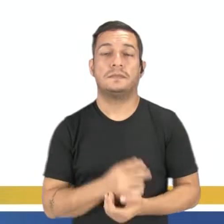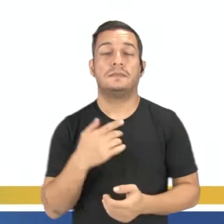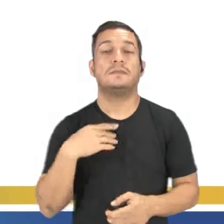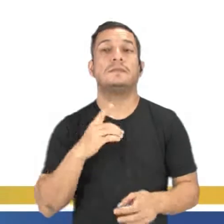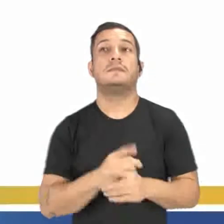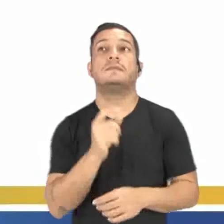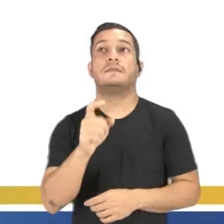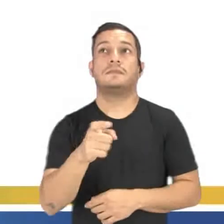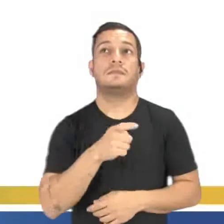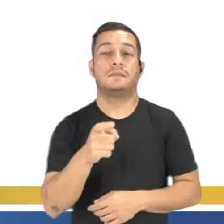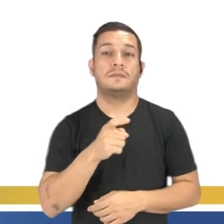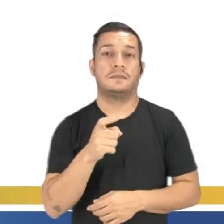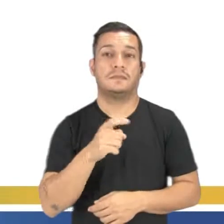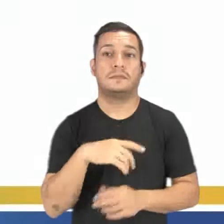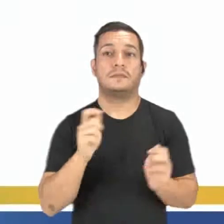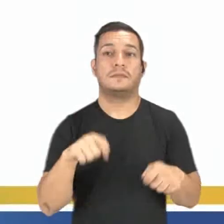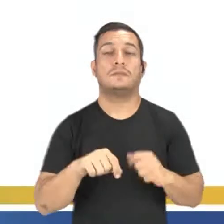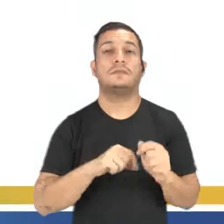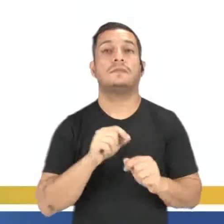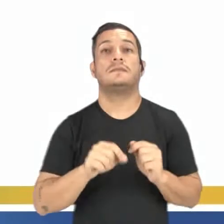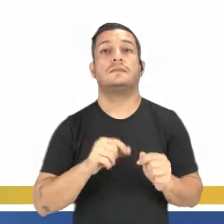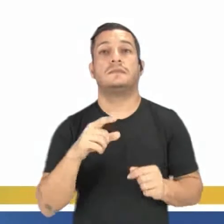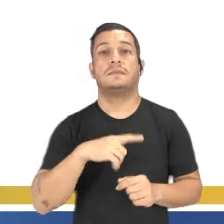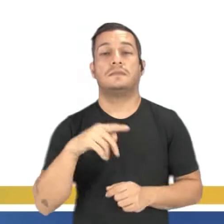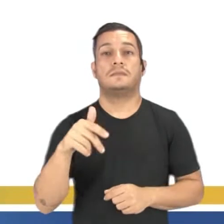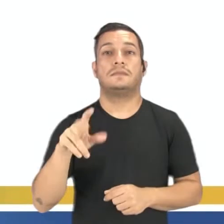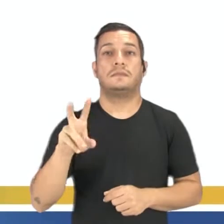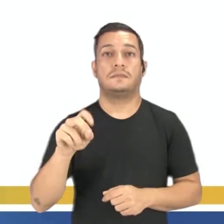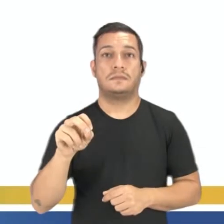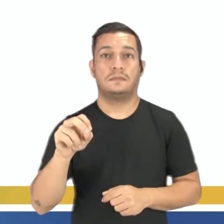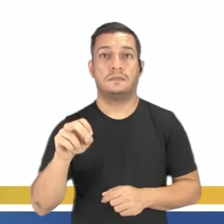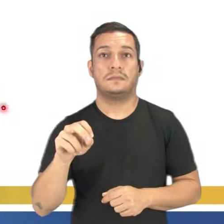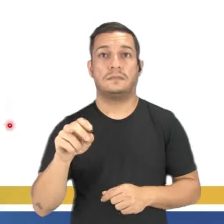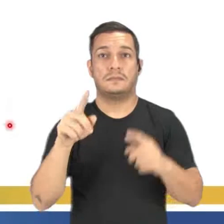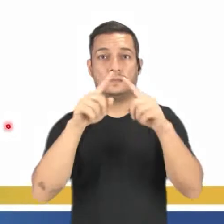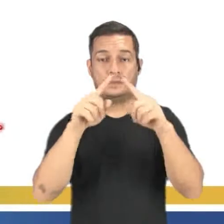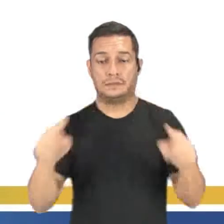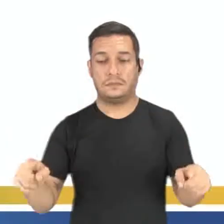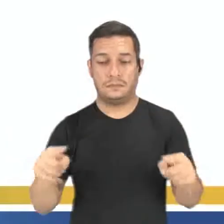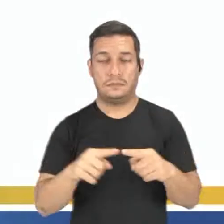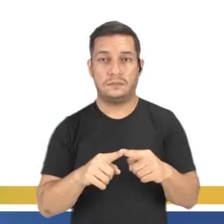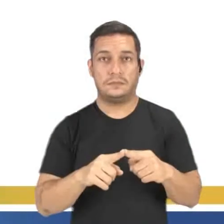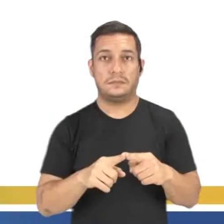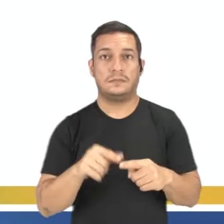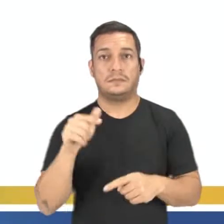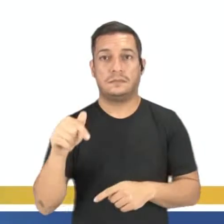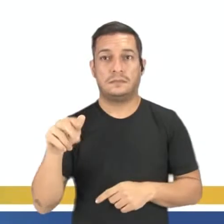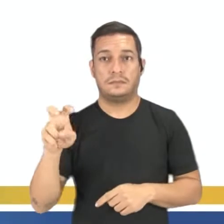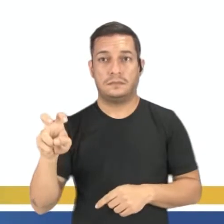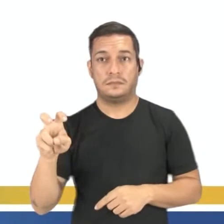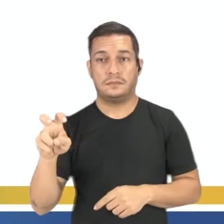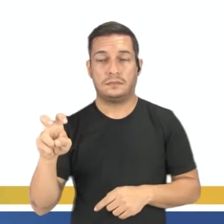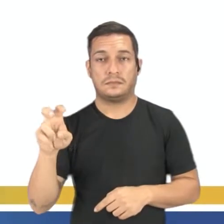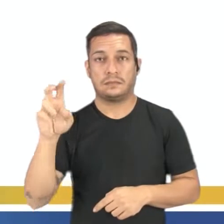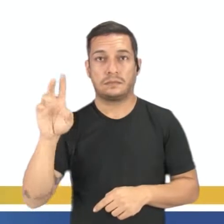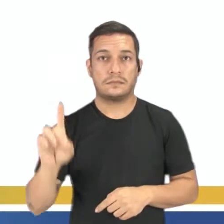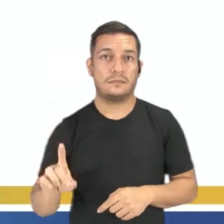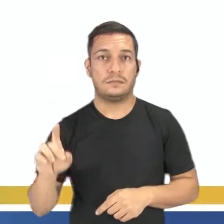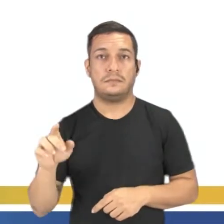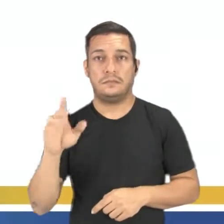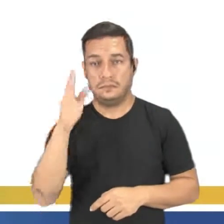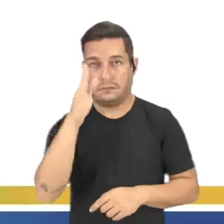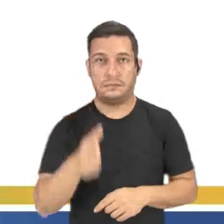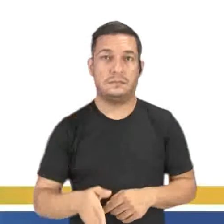para descobrir esse x, podemos assim, tendo 150, um triângulo aqui, 75, o lado desse